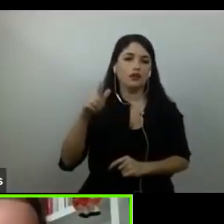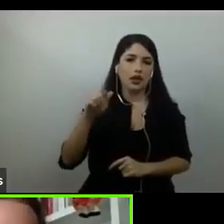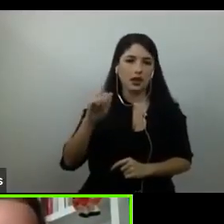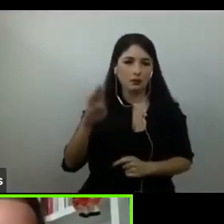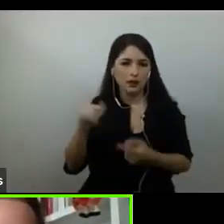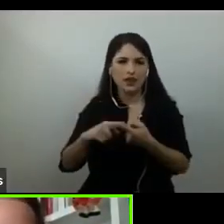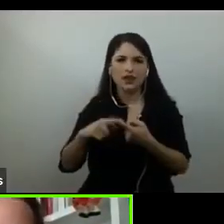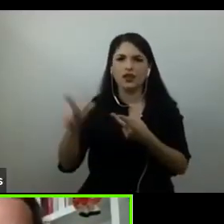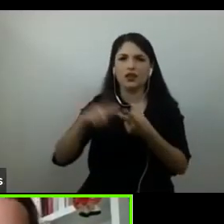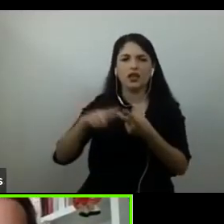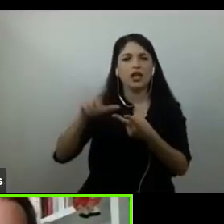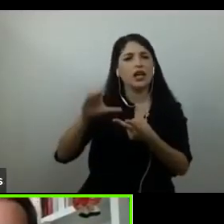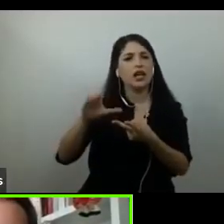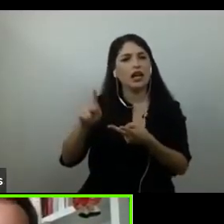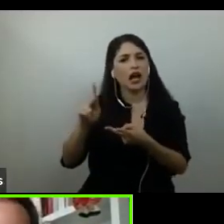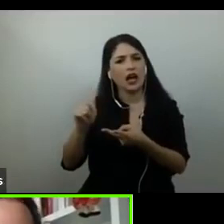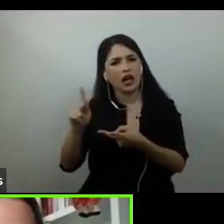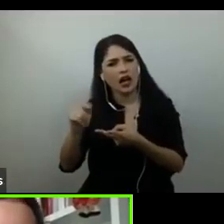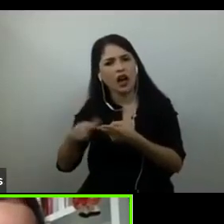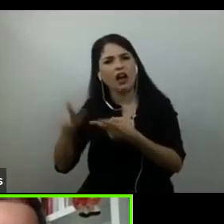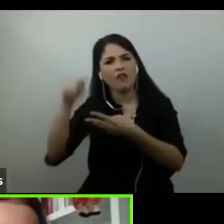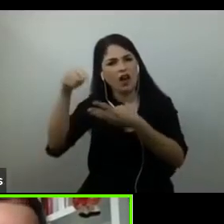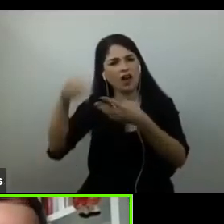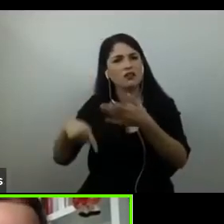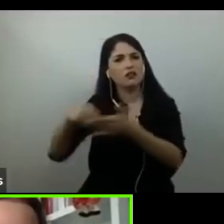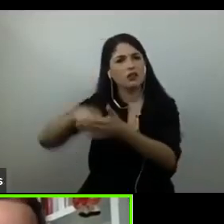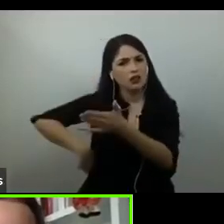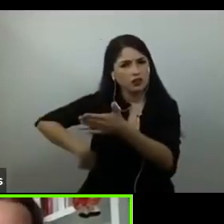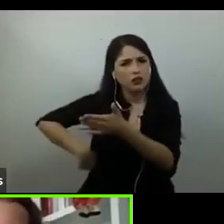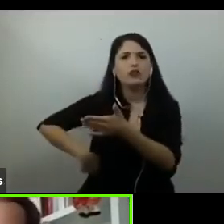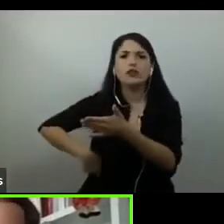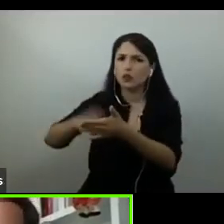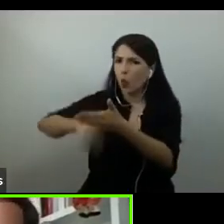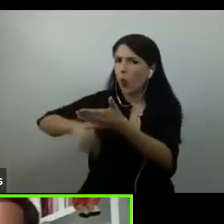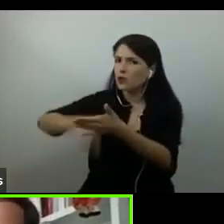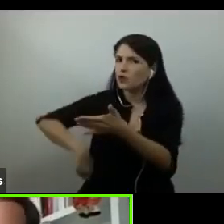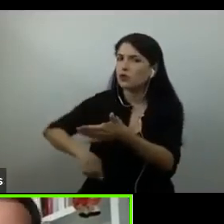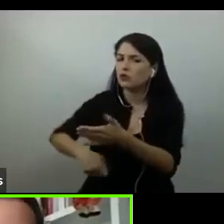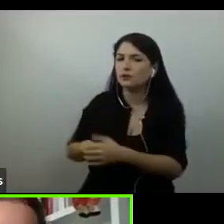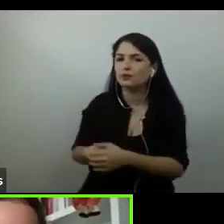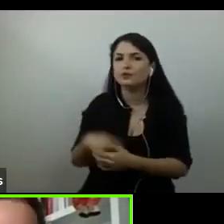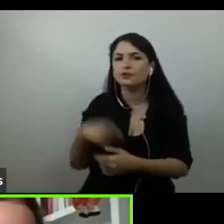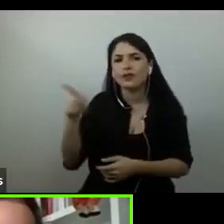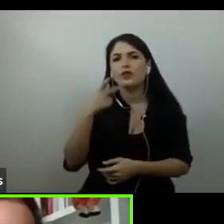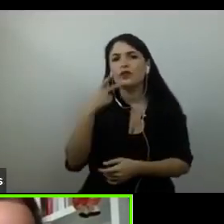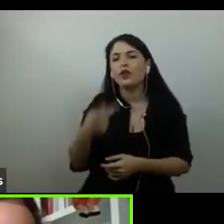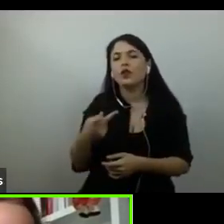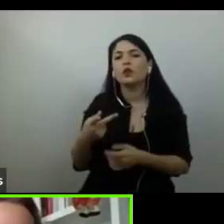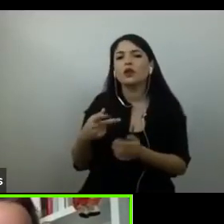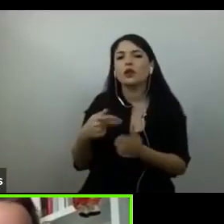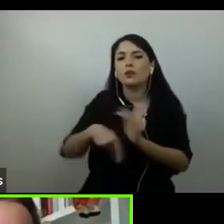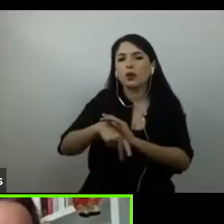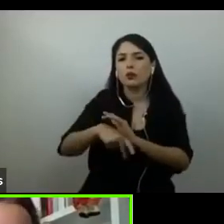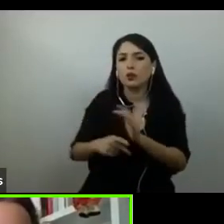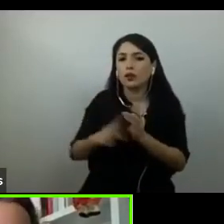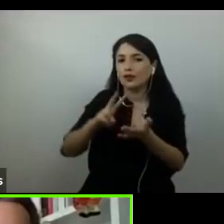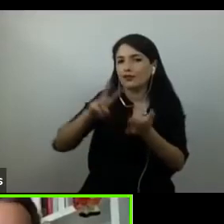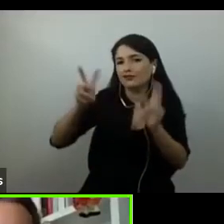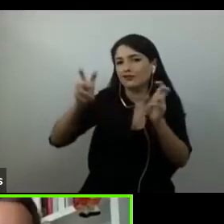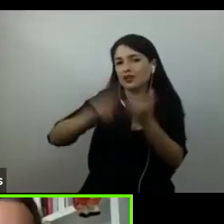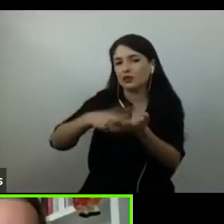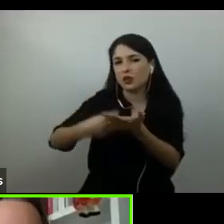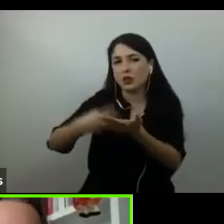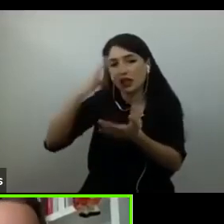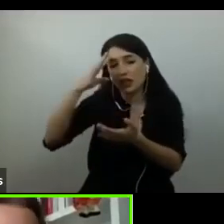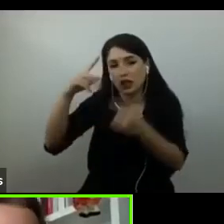nosso queridíssimo Cacai. E na discussão do texto, o Cacai falou uma coisa, a gente tinha colocado lá um termo de interpretações criativas, e ele muito feliz falou,